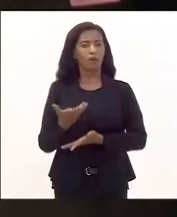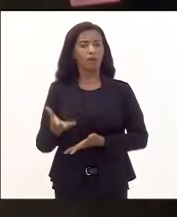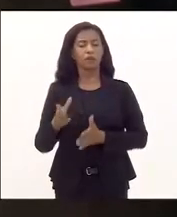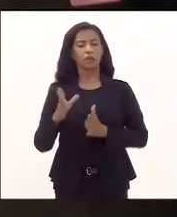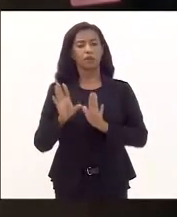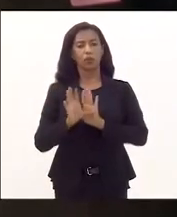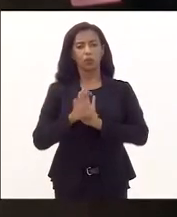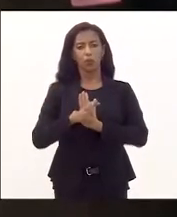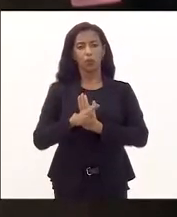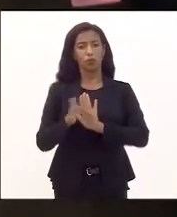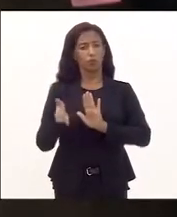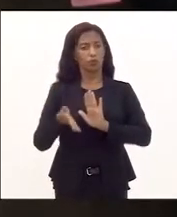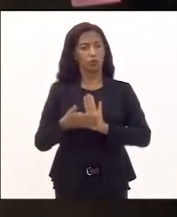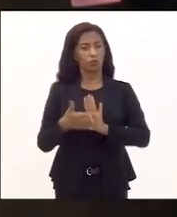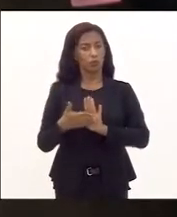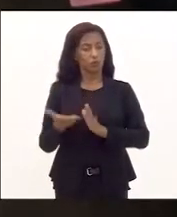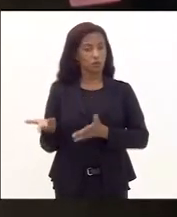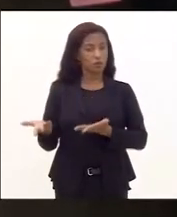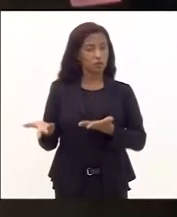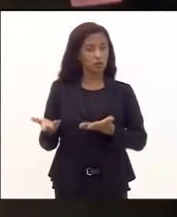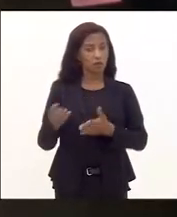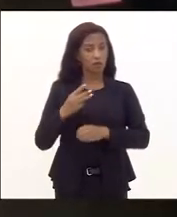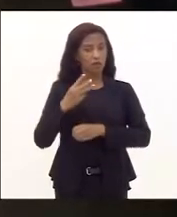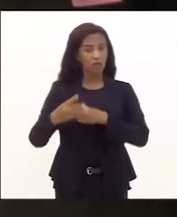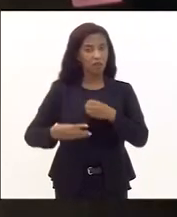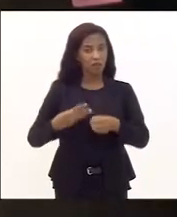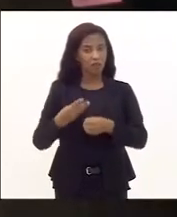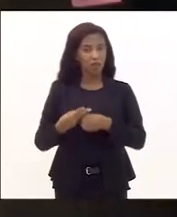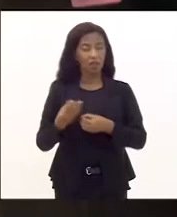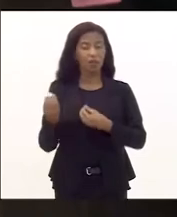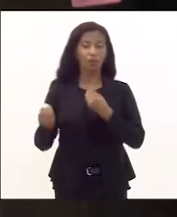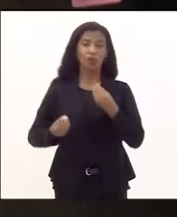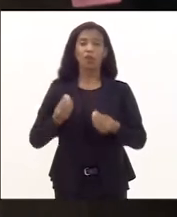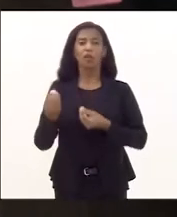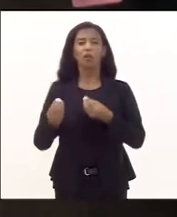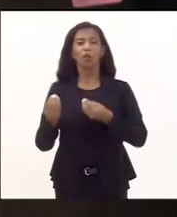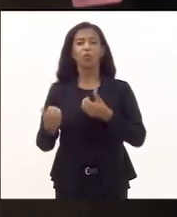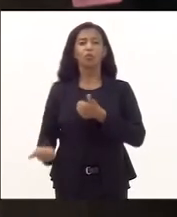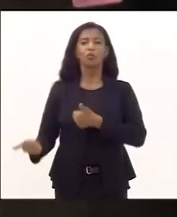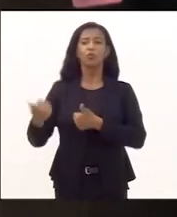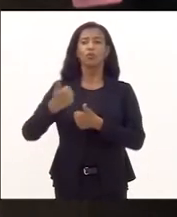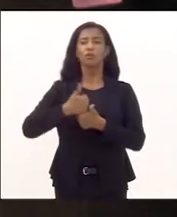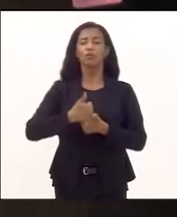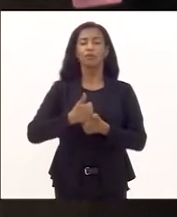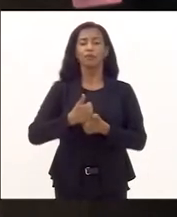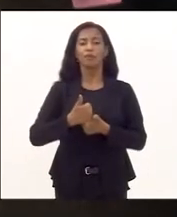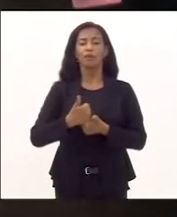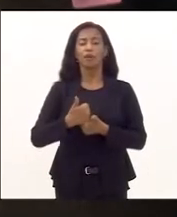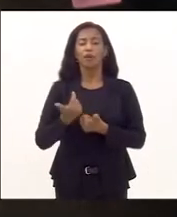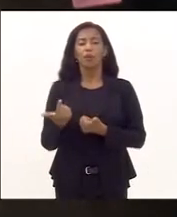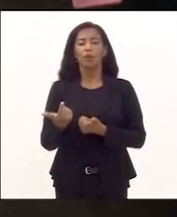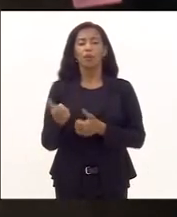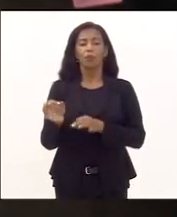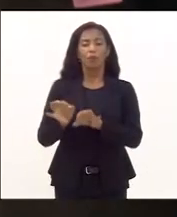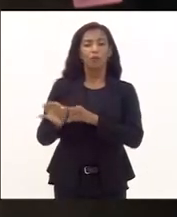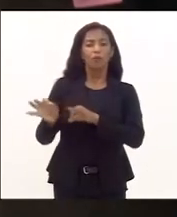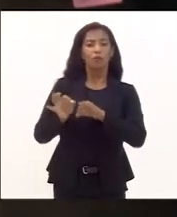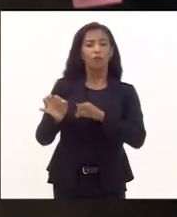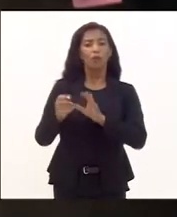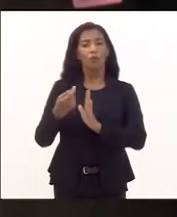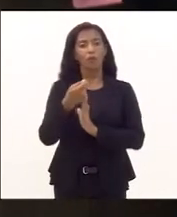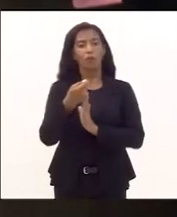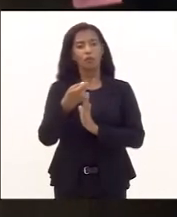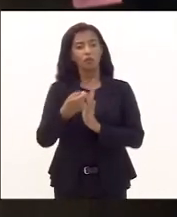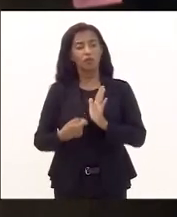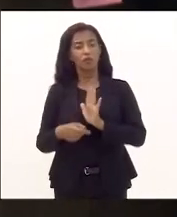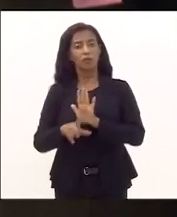contexto do pacote, sobre triênio, né, e como tentar substituí-lo, né, por um dispositivo, né, que nós inscrevemos na